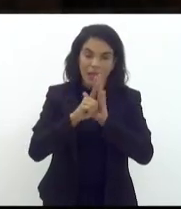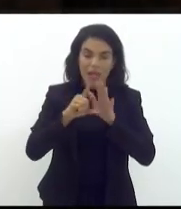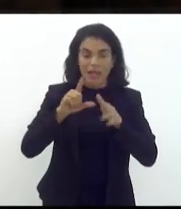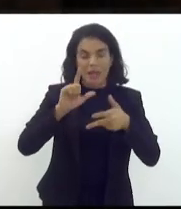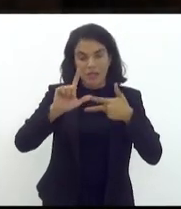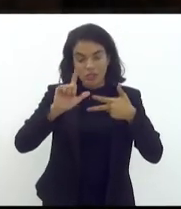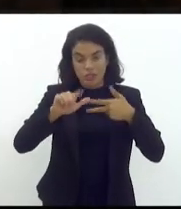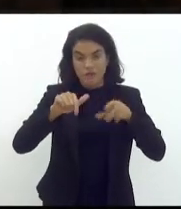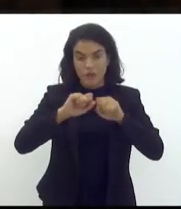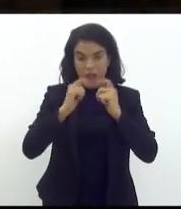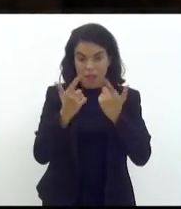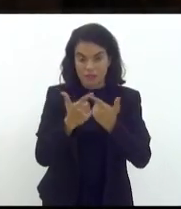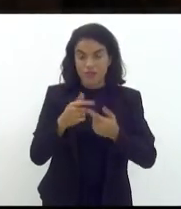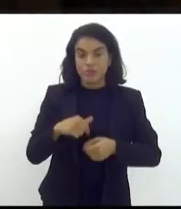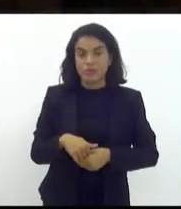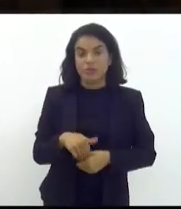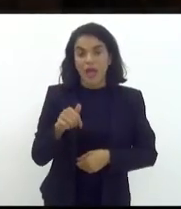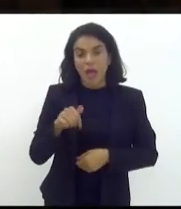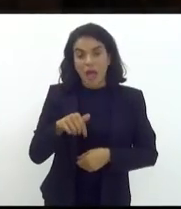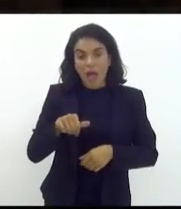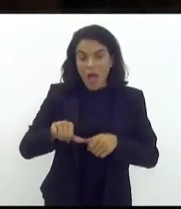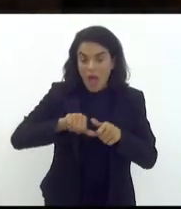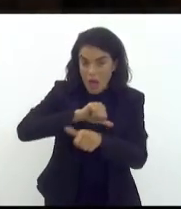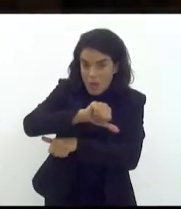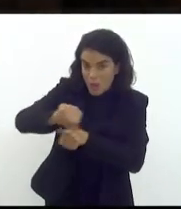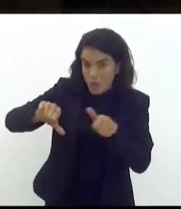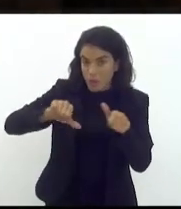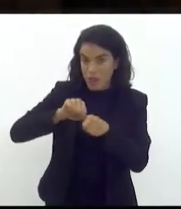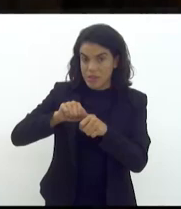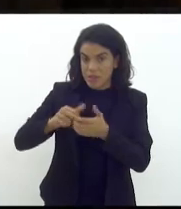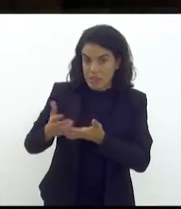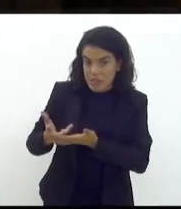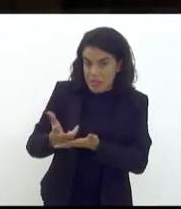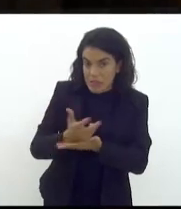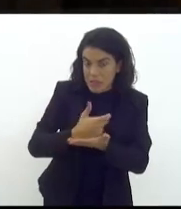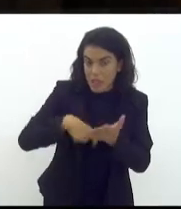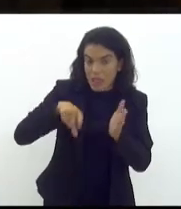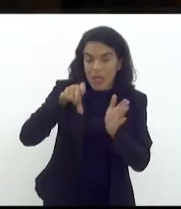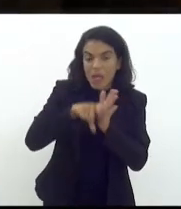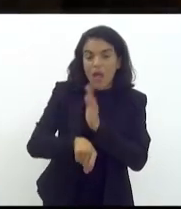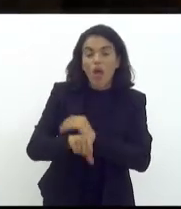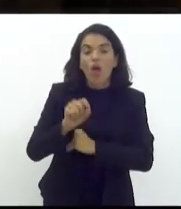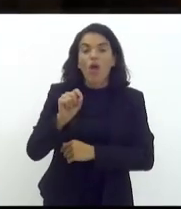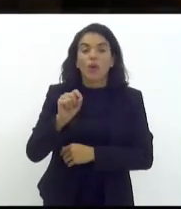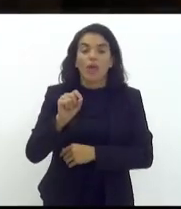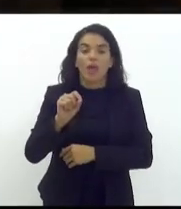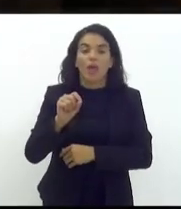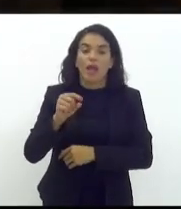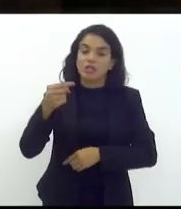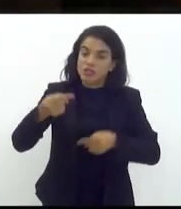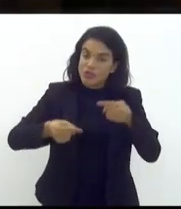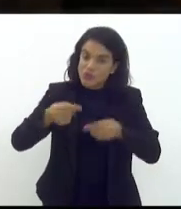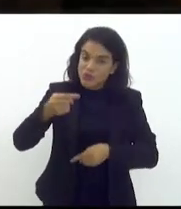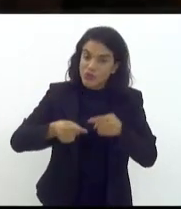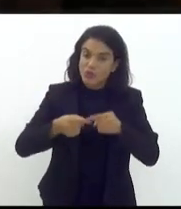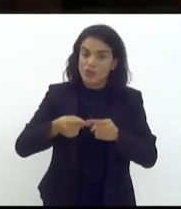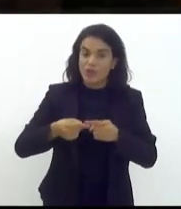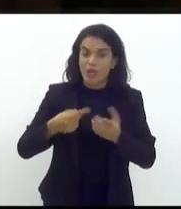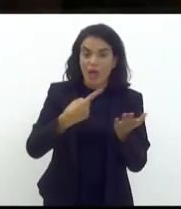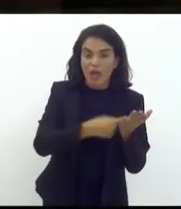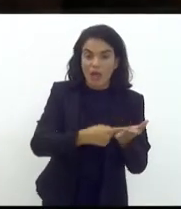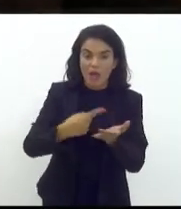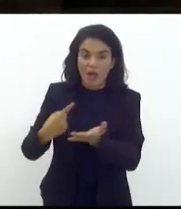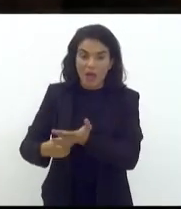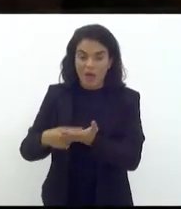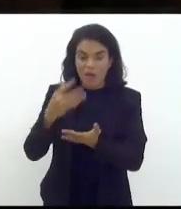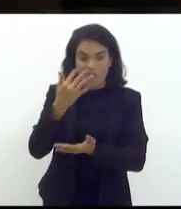que uma das grandes reformas que tínhamos que fazer era rede discutir o pacto federativo porque